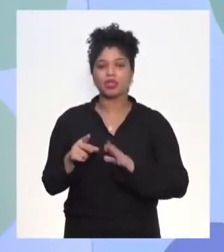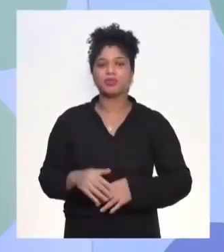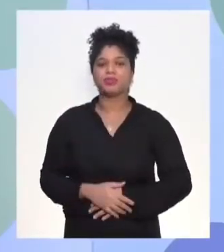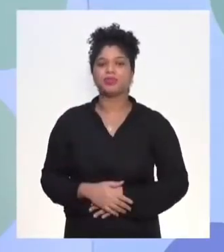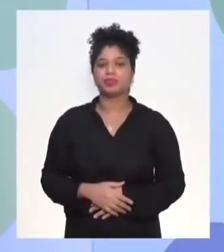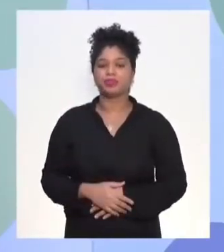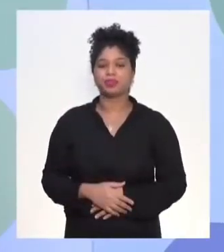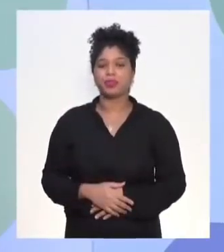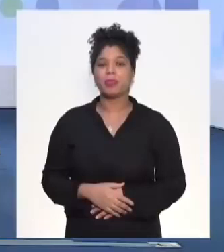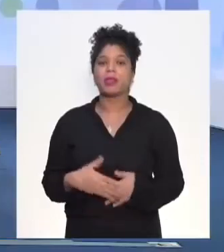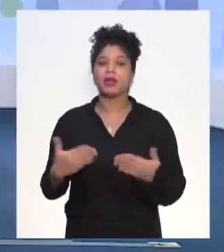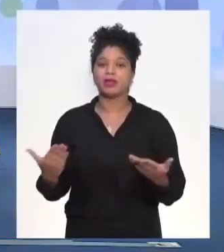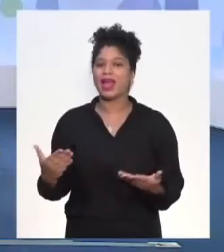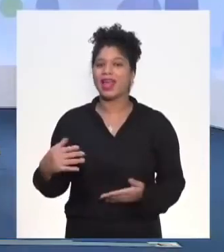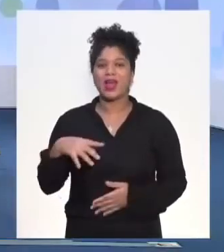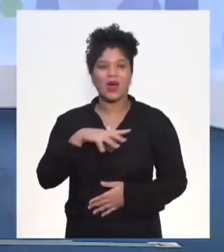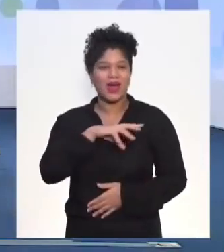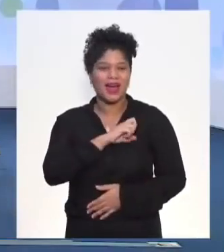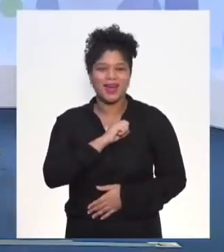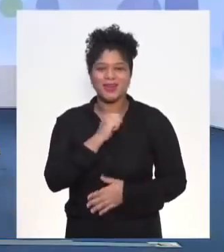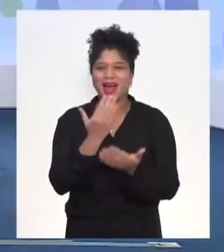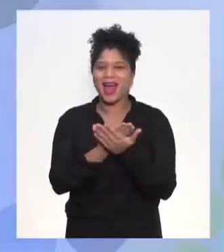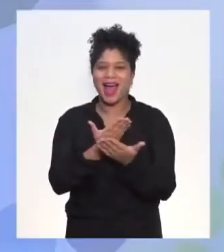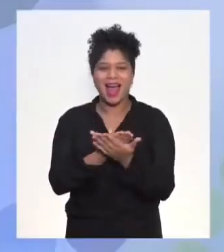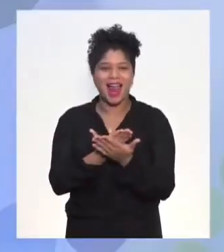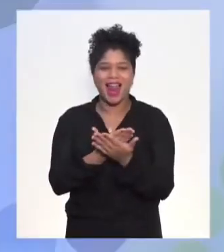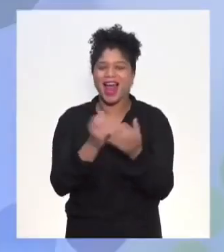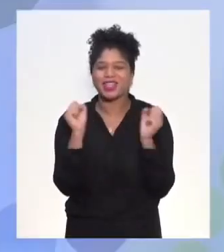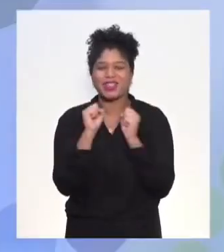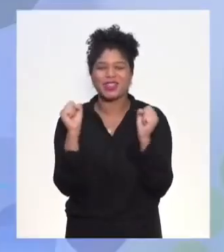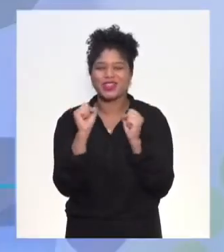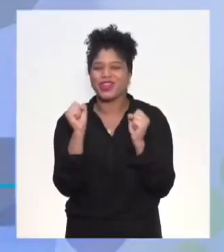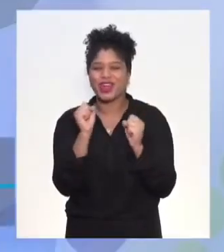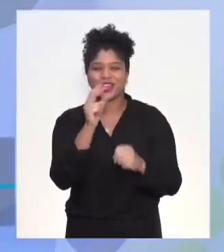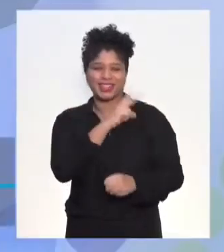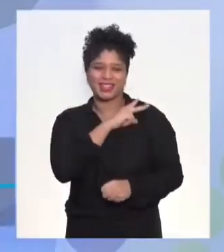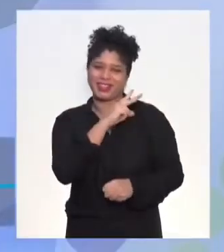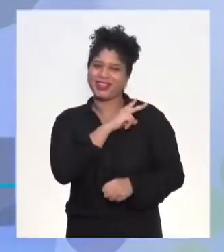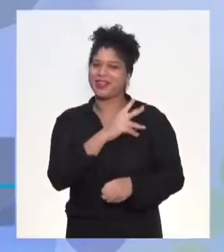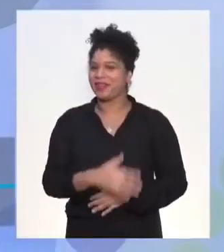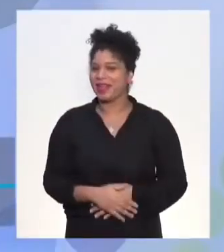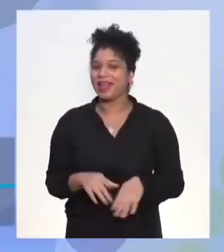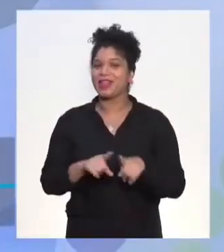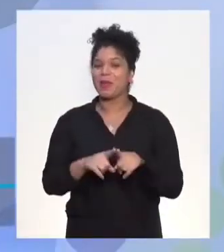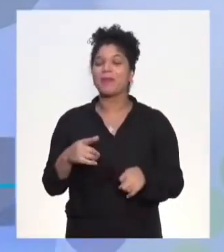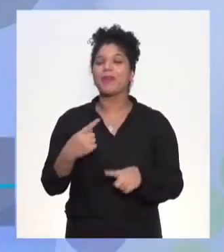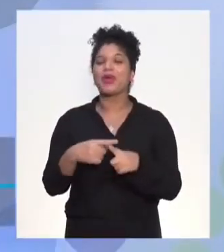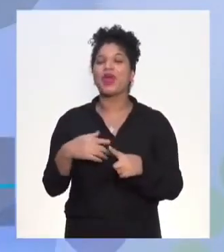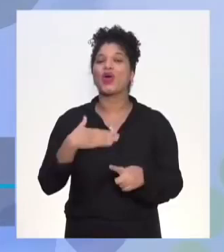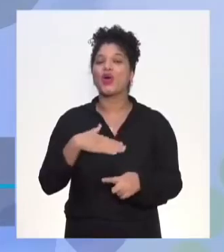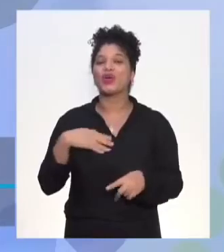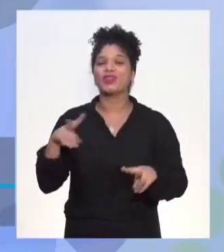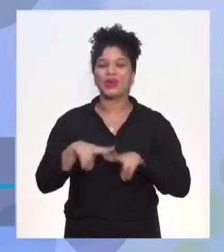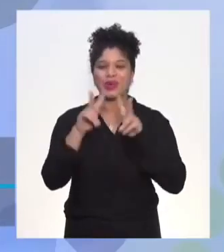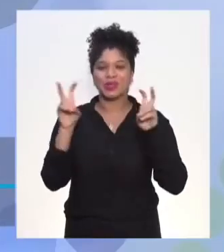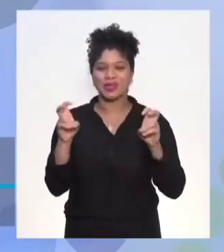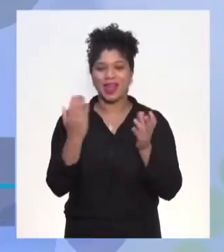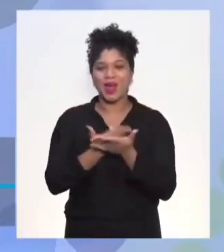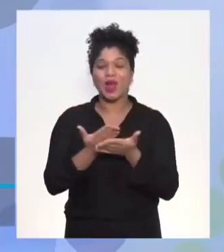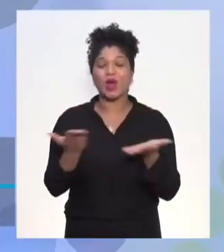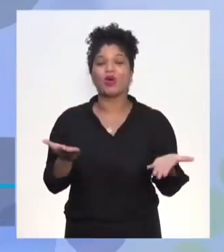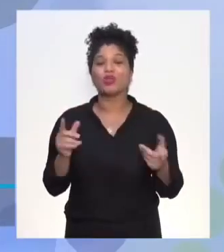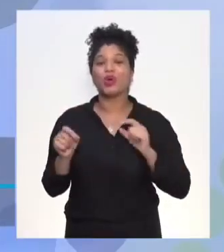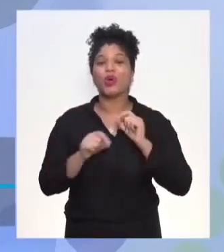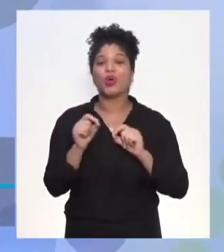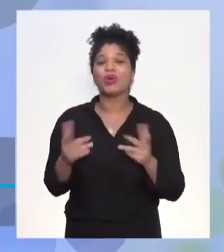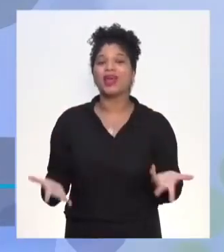E sempre adoro essa aula, porque adoro a segunda série do ensino médio, mas também gosto muito de falar sobre o assunto de hoje. Vamos falar